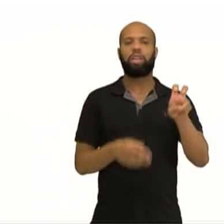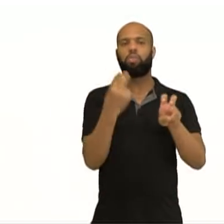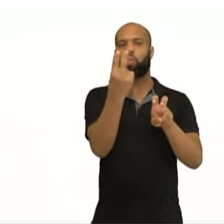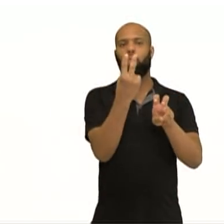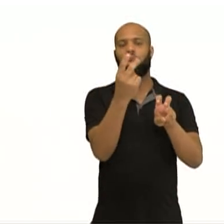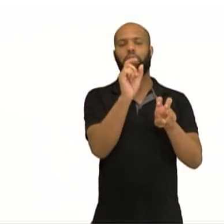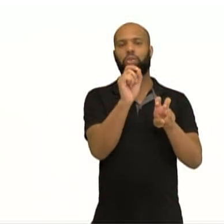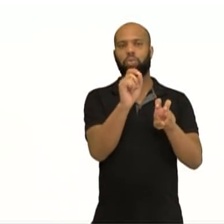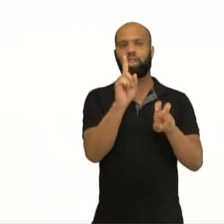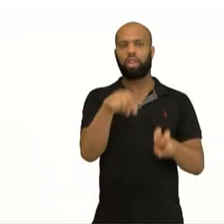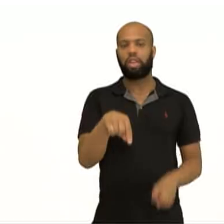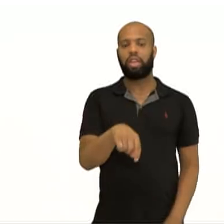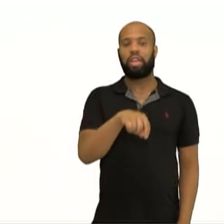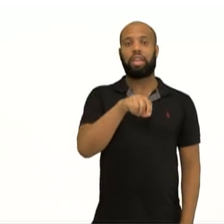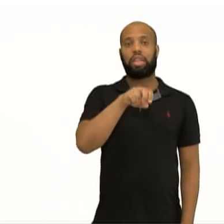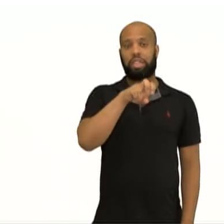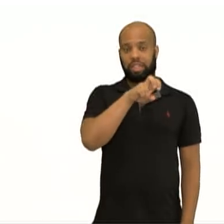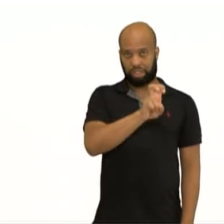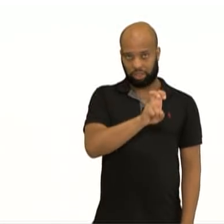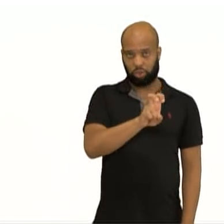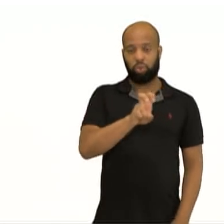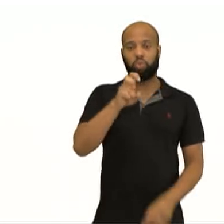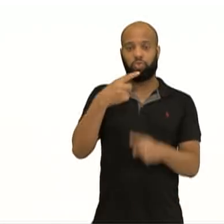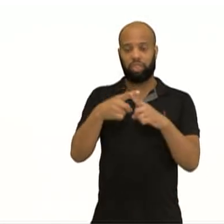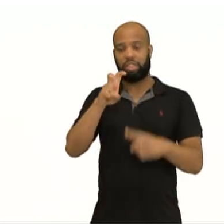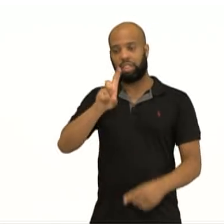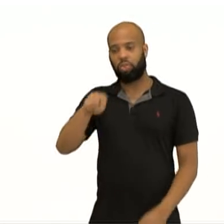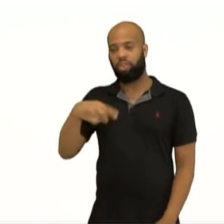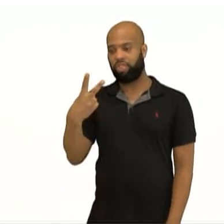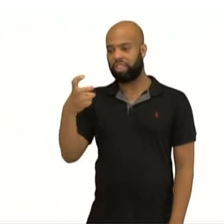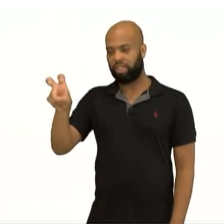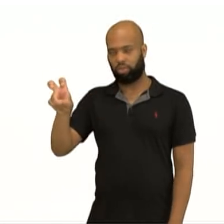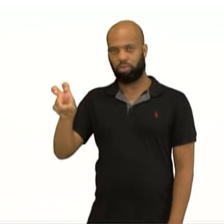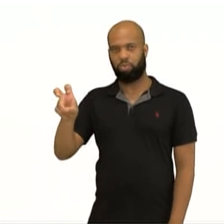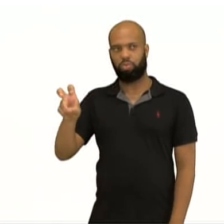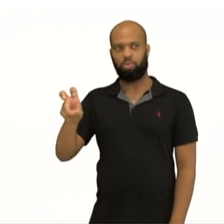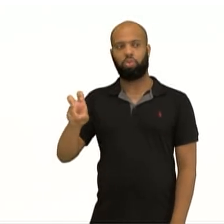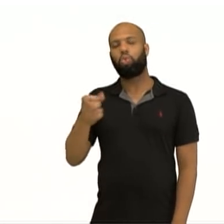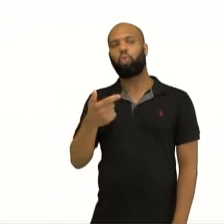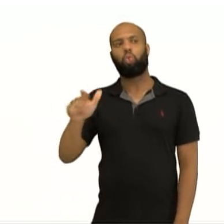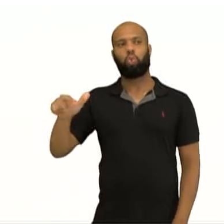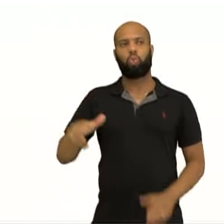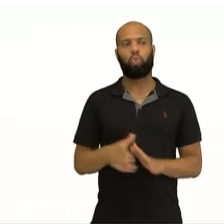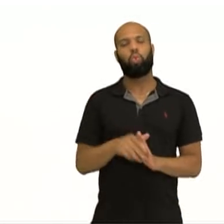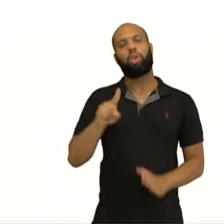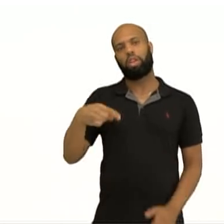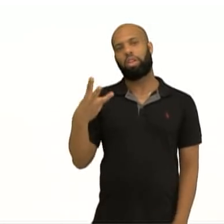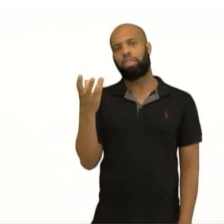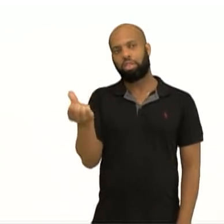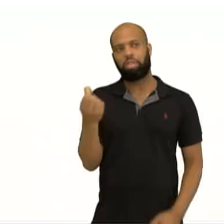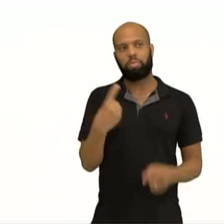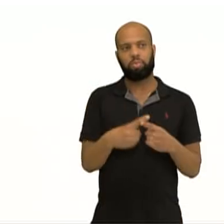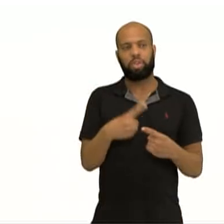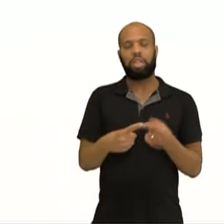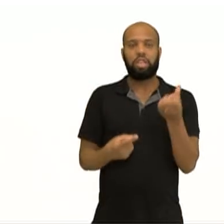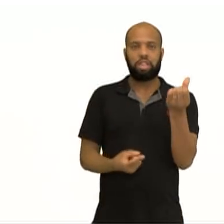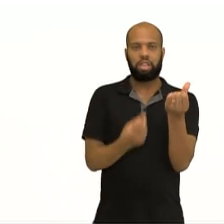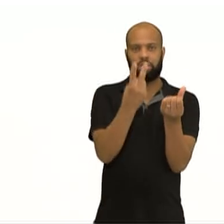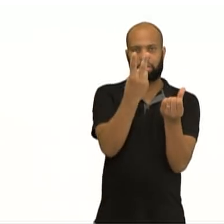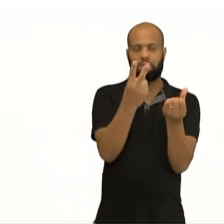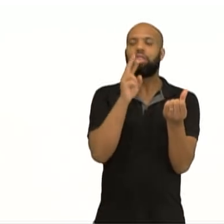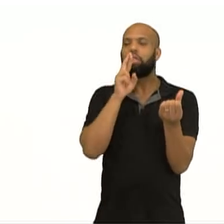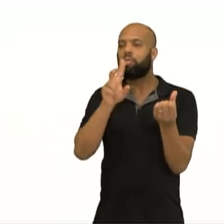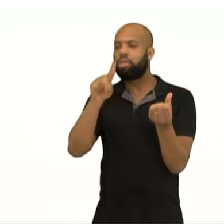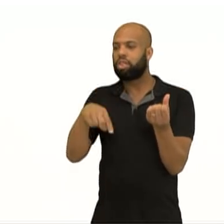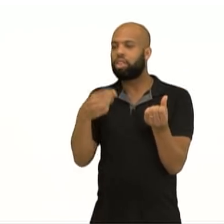5 ao quadrado é 5 elevado ao expoente 2, que dá 25. Quem seria o próximo? É o 36, porque é 6 ao quadrado, que